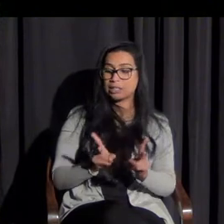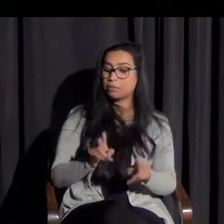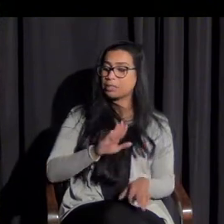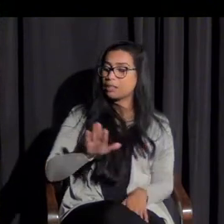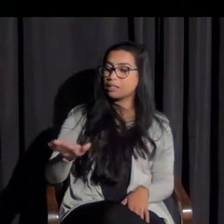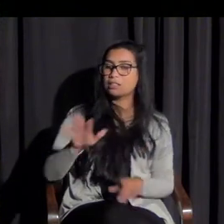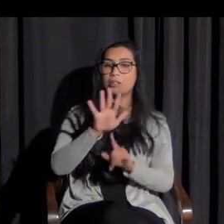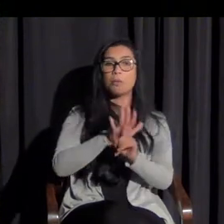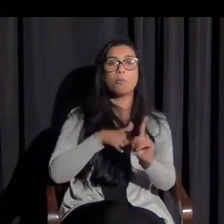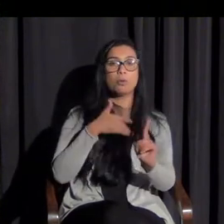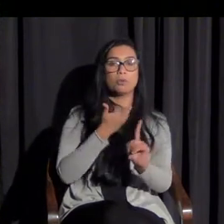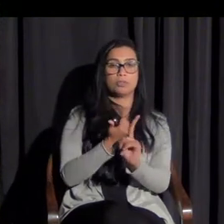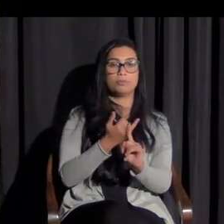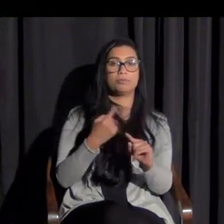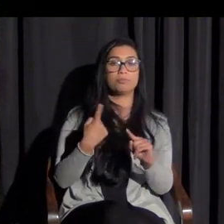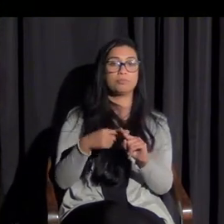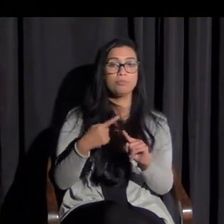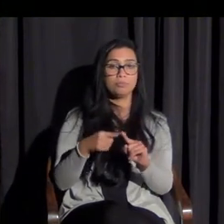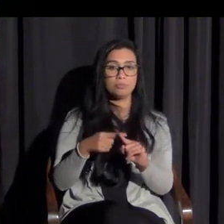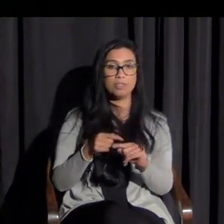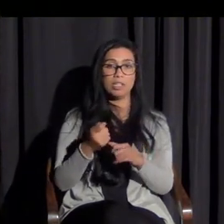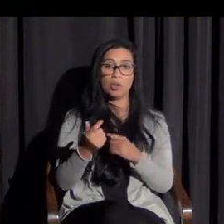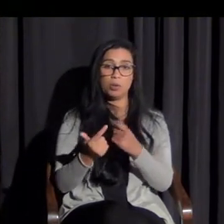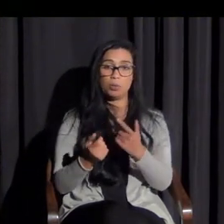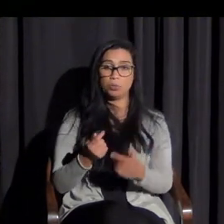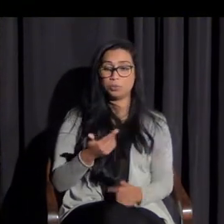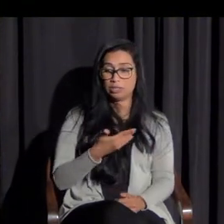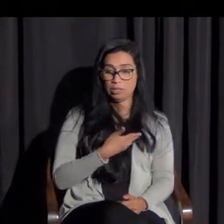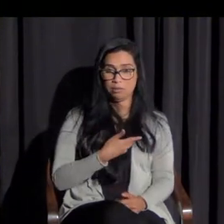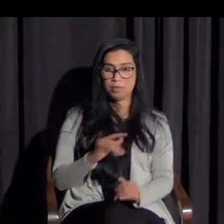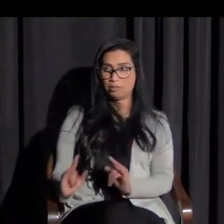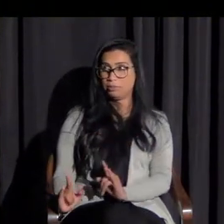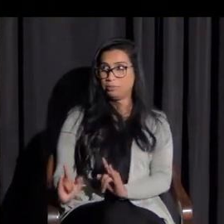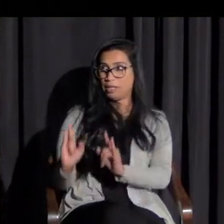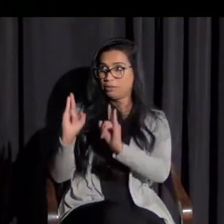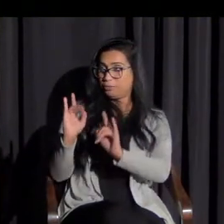amiguinhos, porque muitos moram em um prédio bom e outros não.